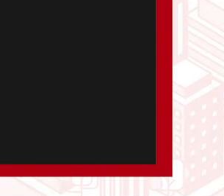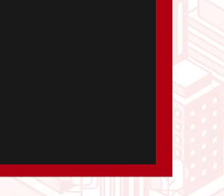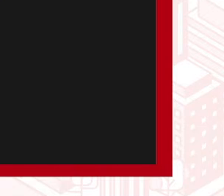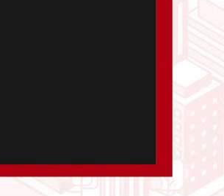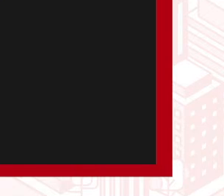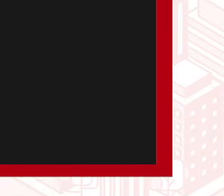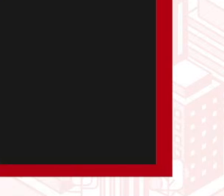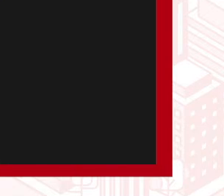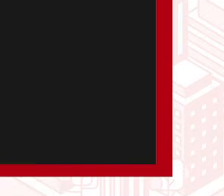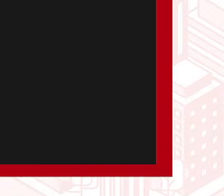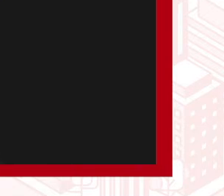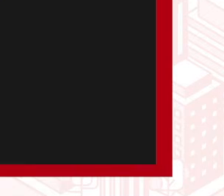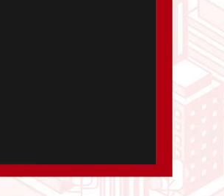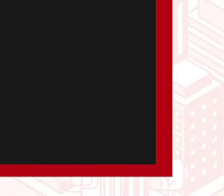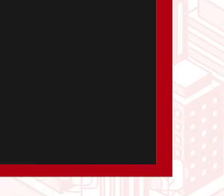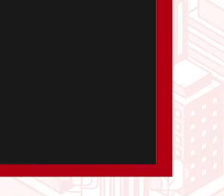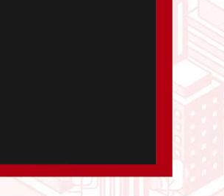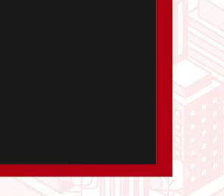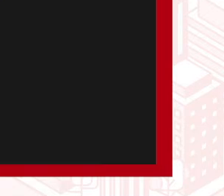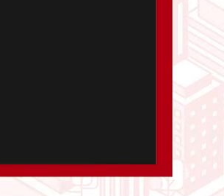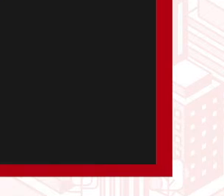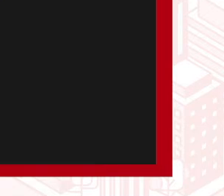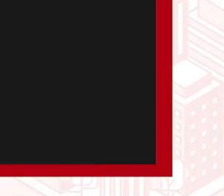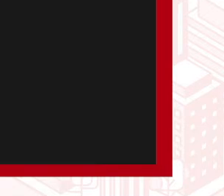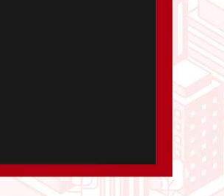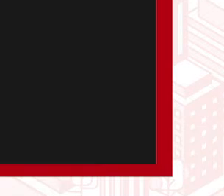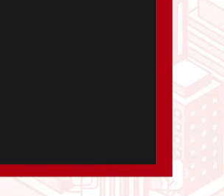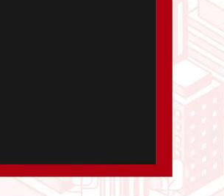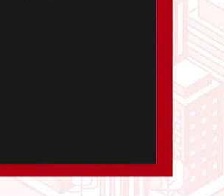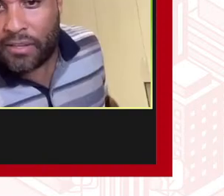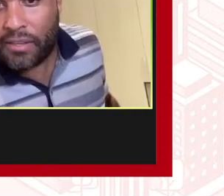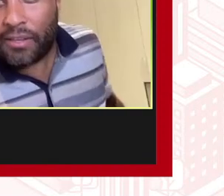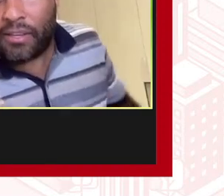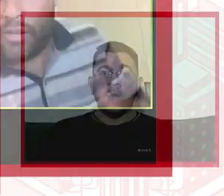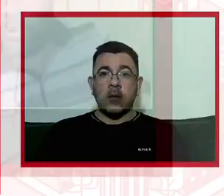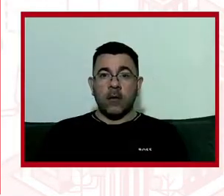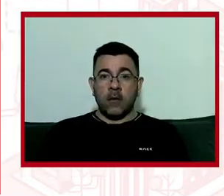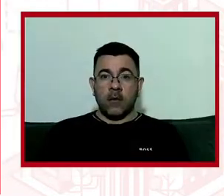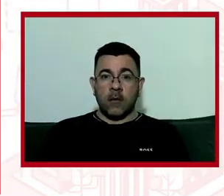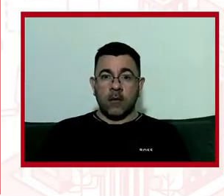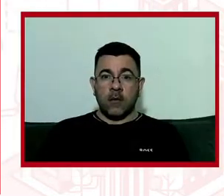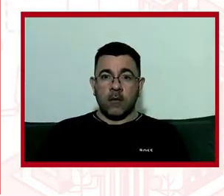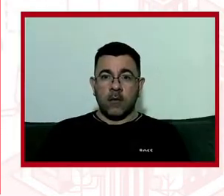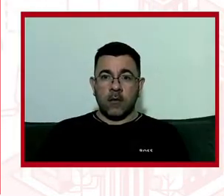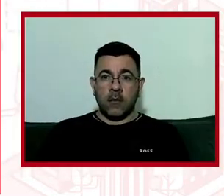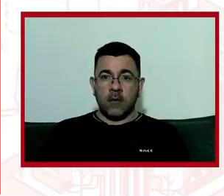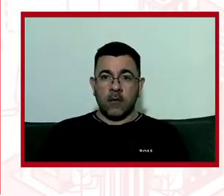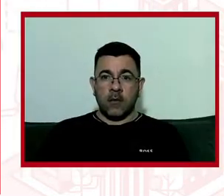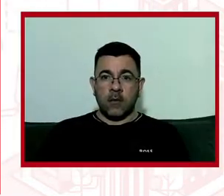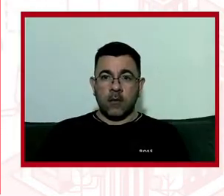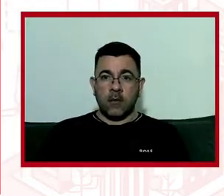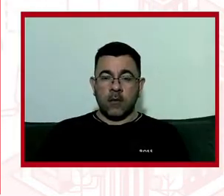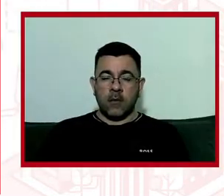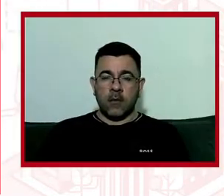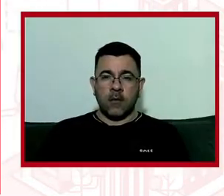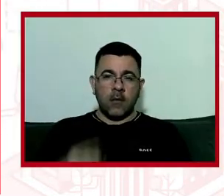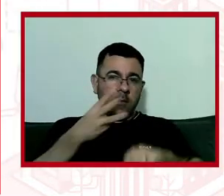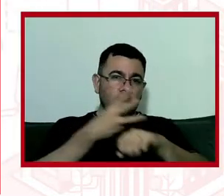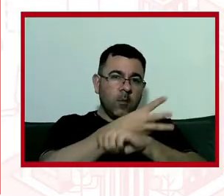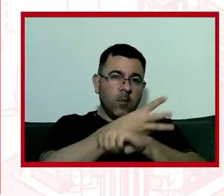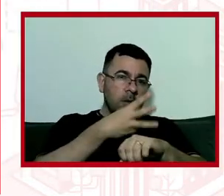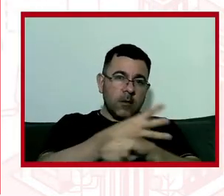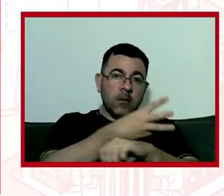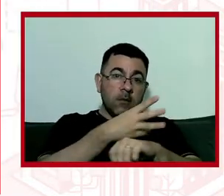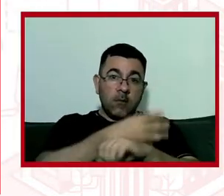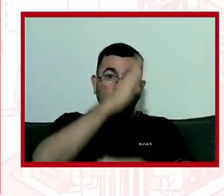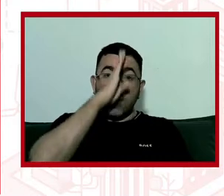do Brasil quando tu faz uma licitação assim tu acabou de interditar a participação do WhatsApp que hoje é de graça né tirou 40% da do